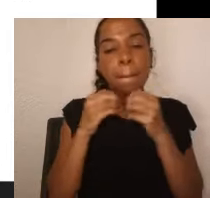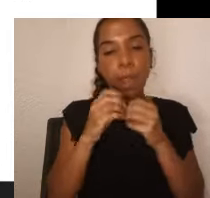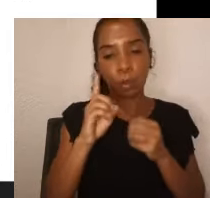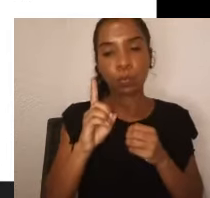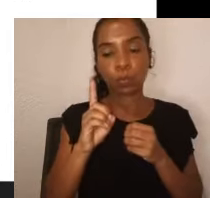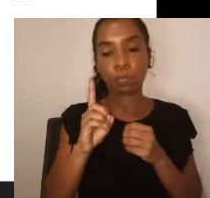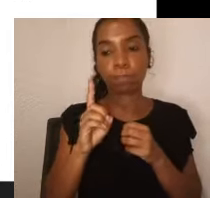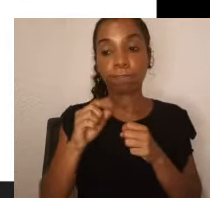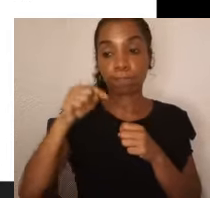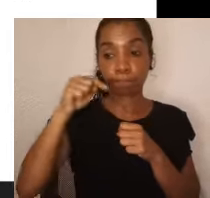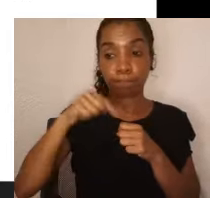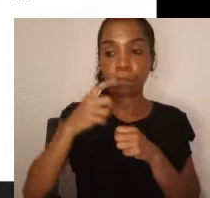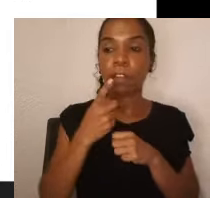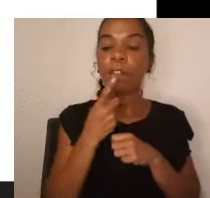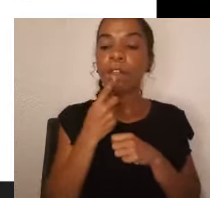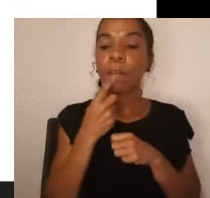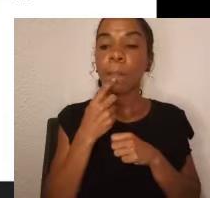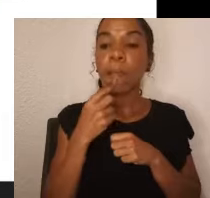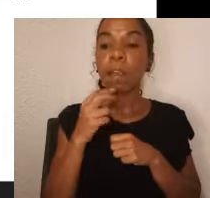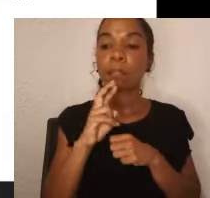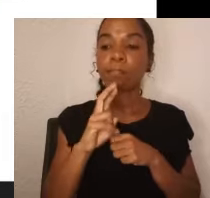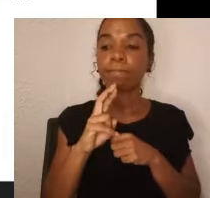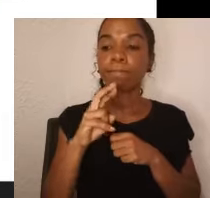aqui, o limite